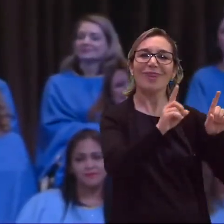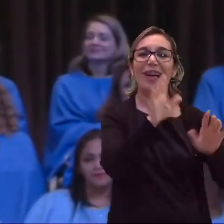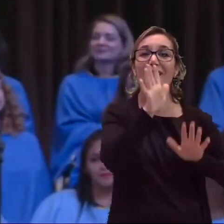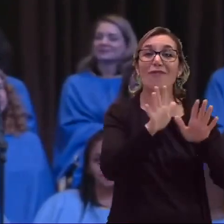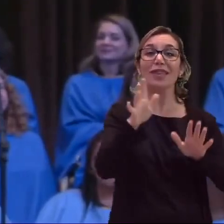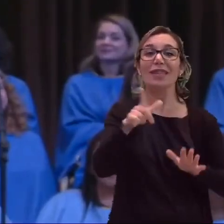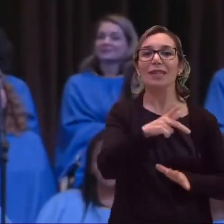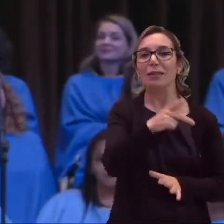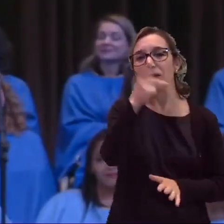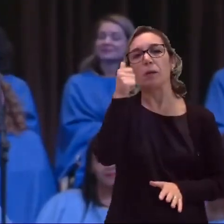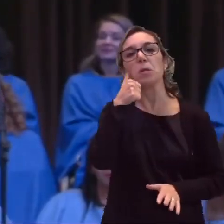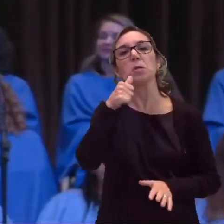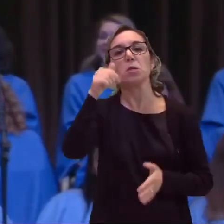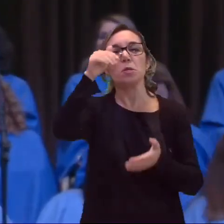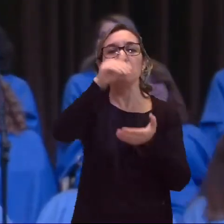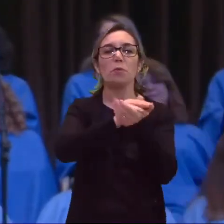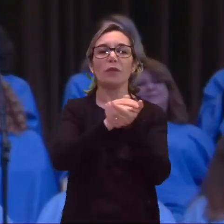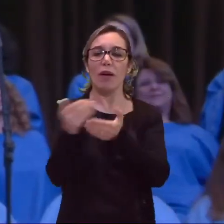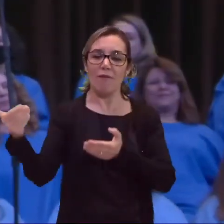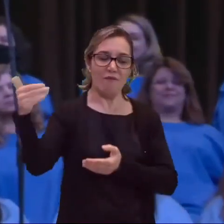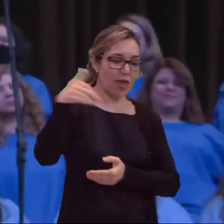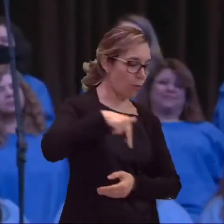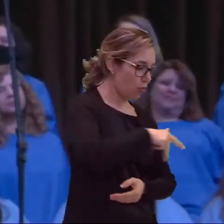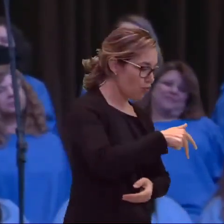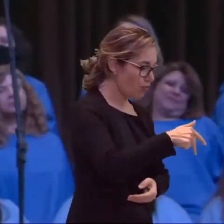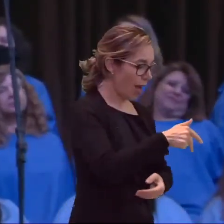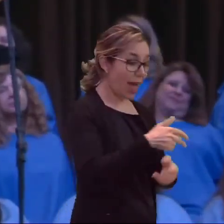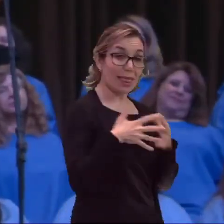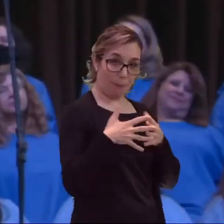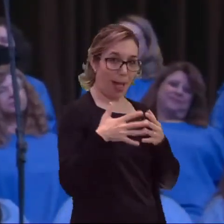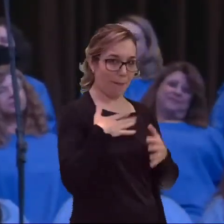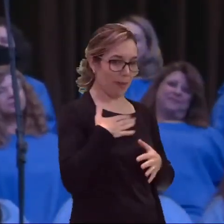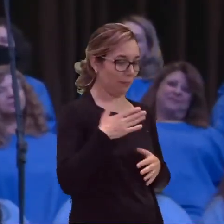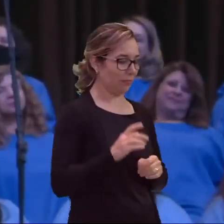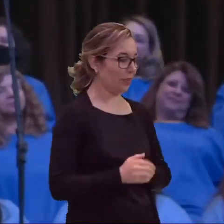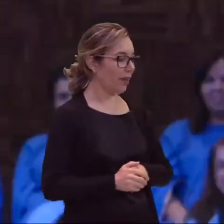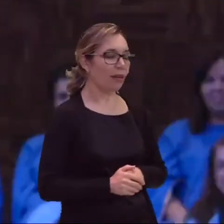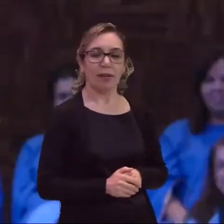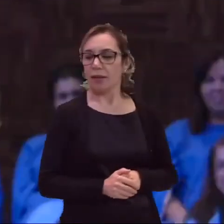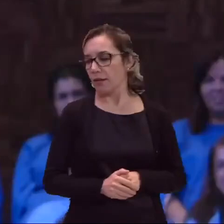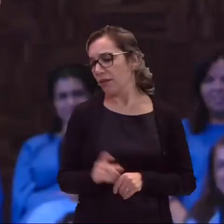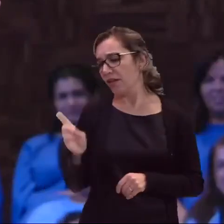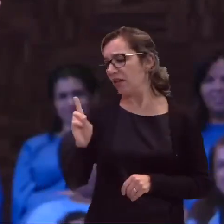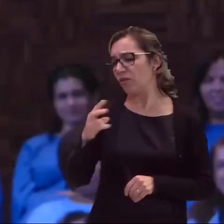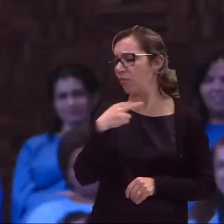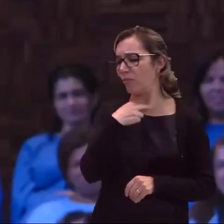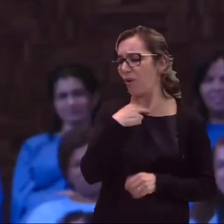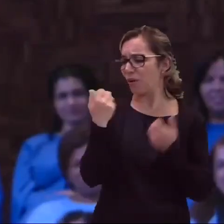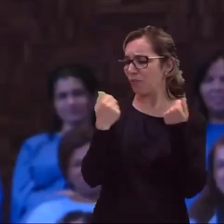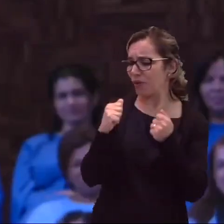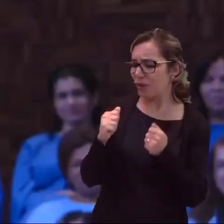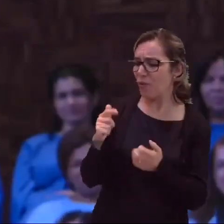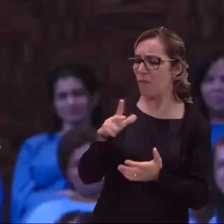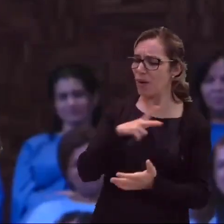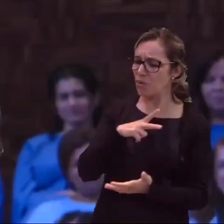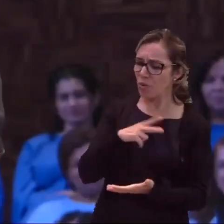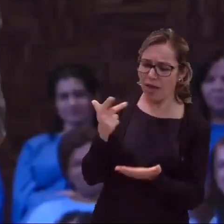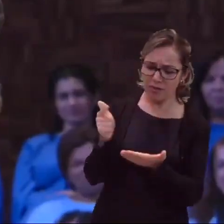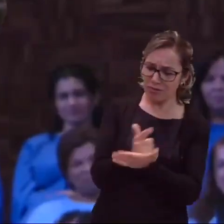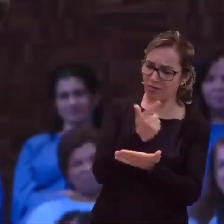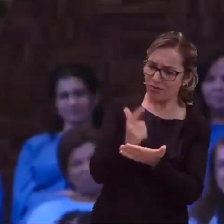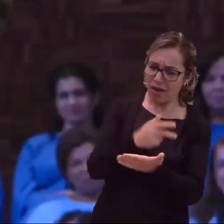lá na começa a história é aqui vale para minha vida e para sua vida com intimidade com Deus